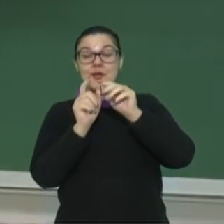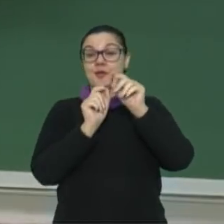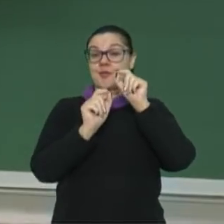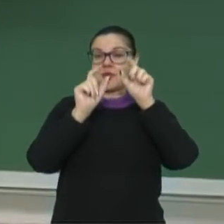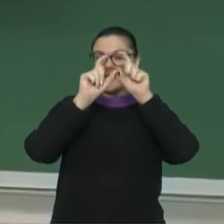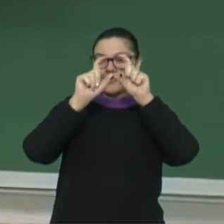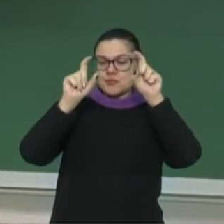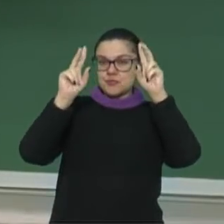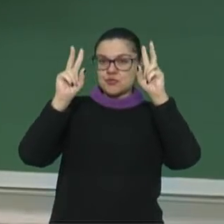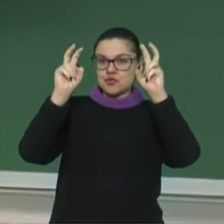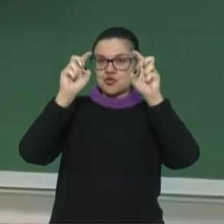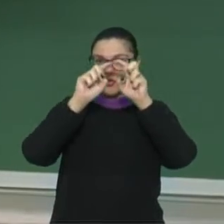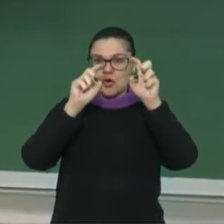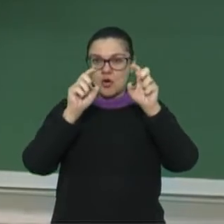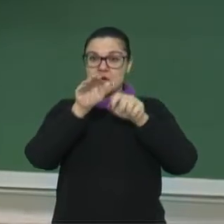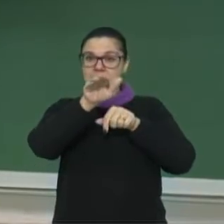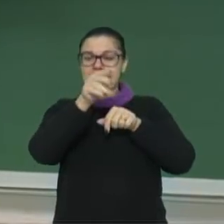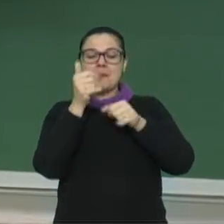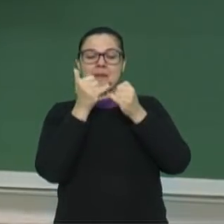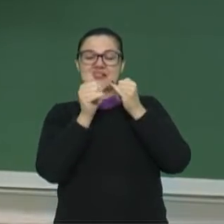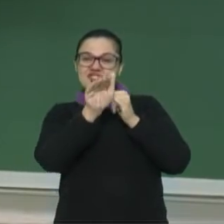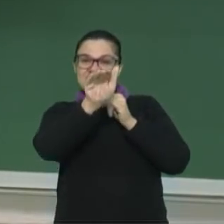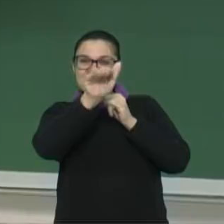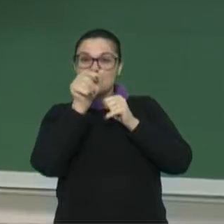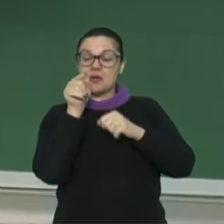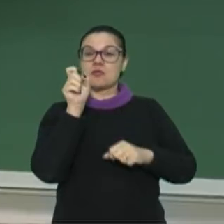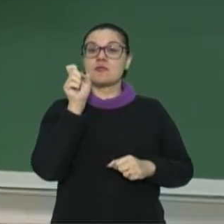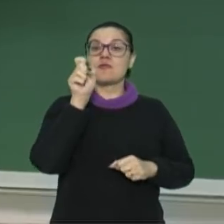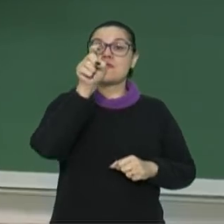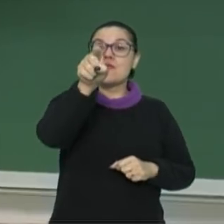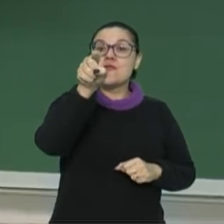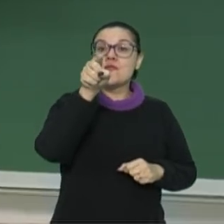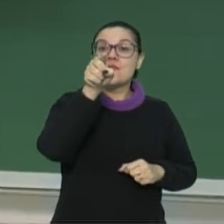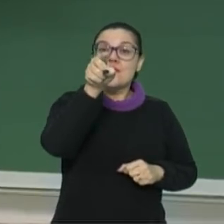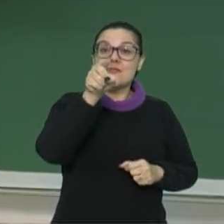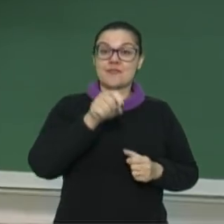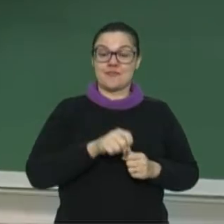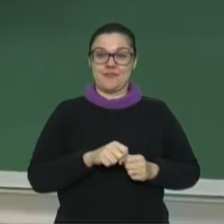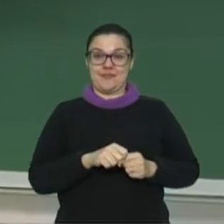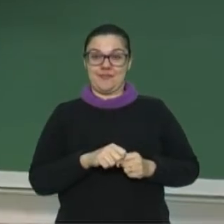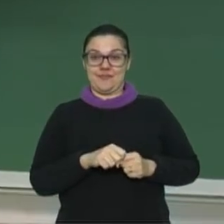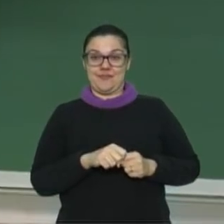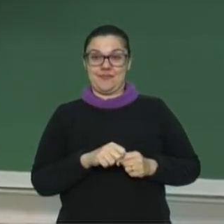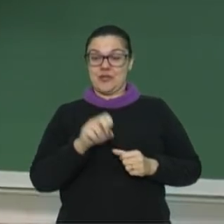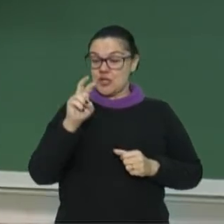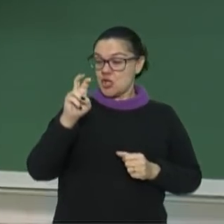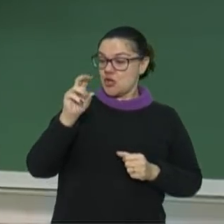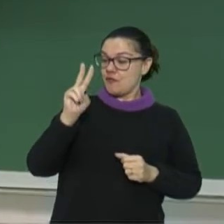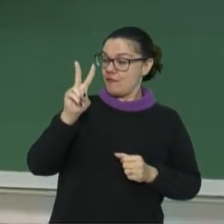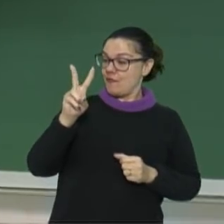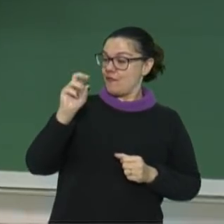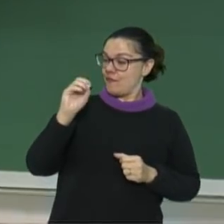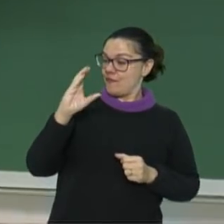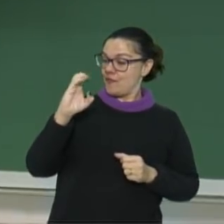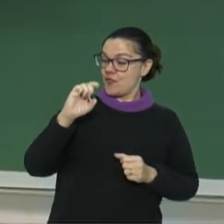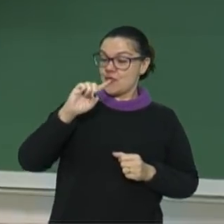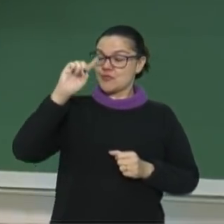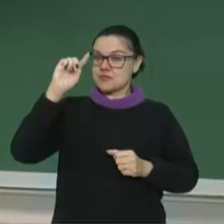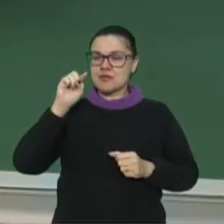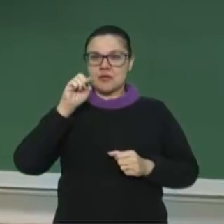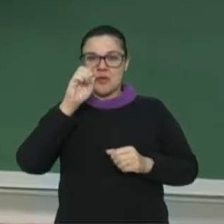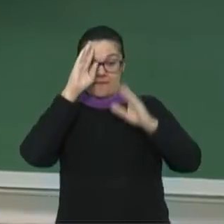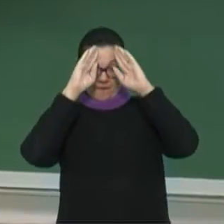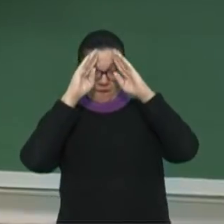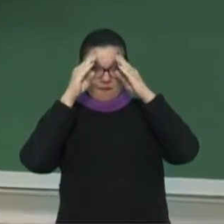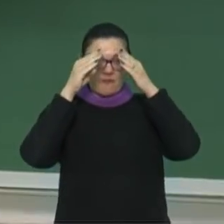título, é esse chamar o leitor, você. Né? Então, veja, a direção para o leitor com